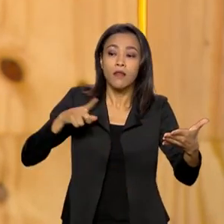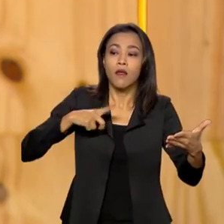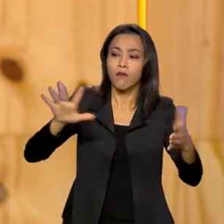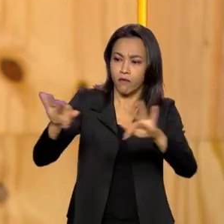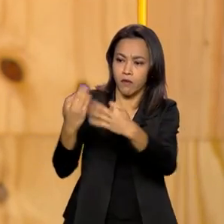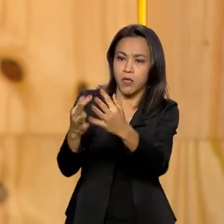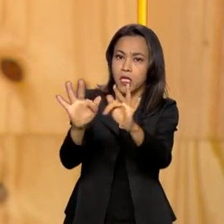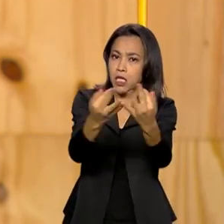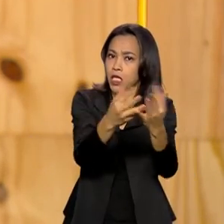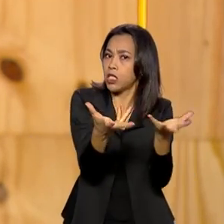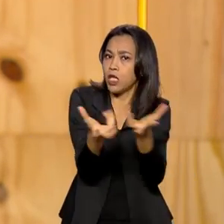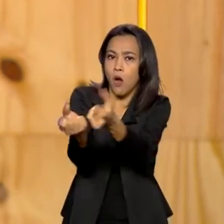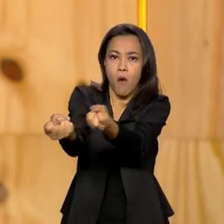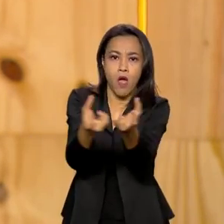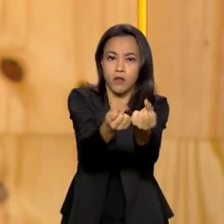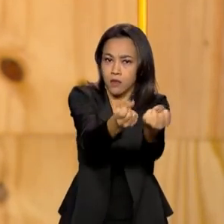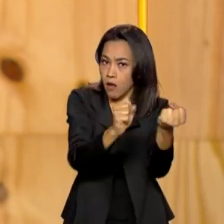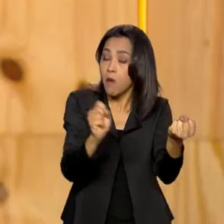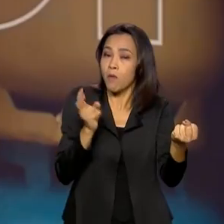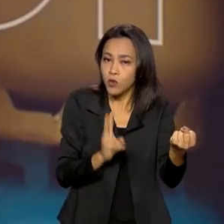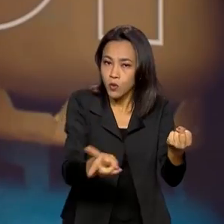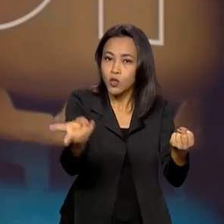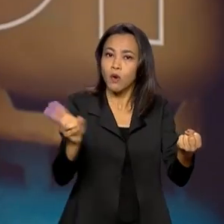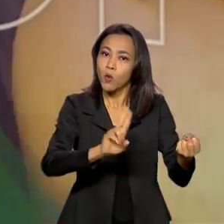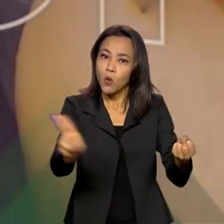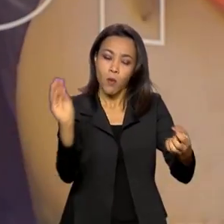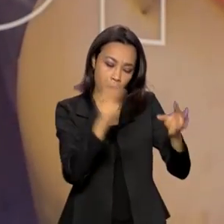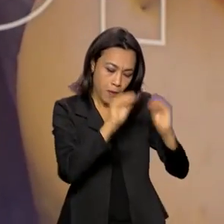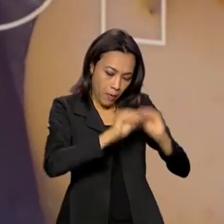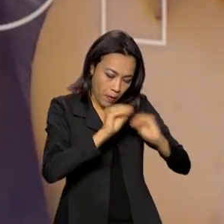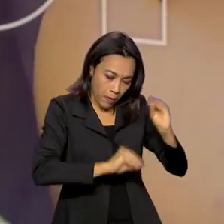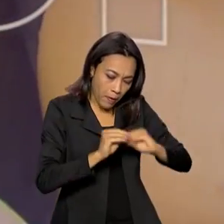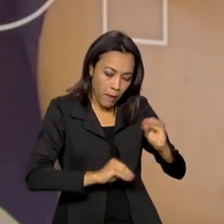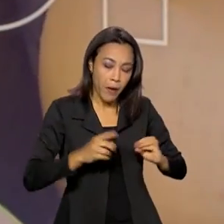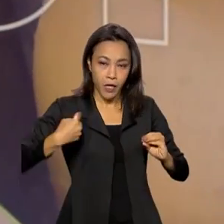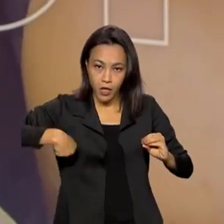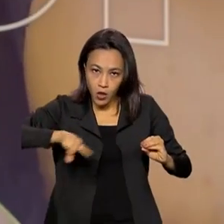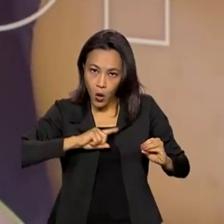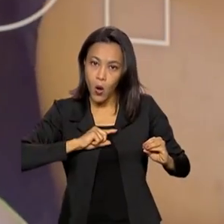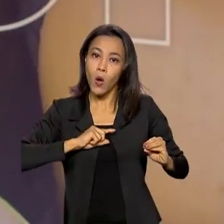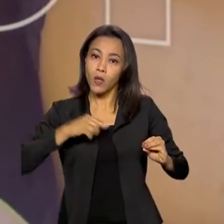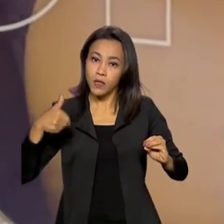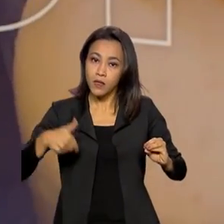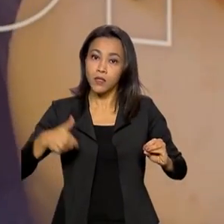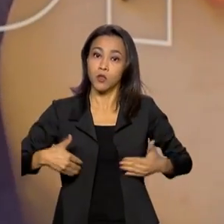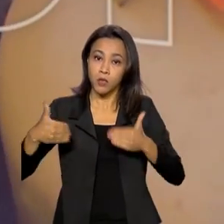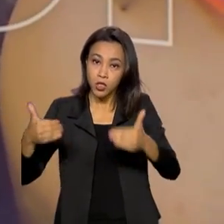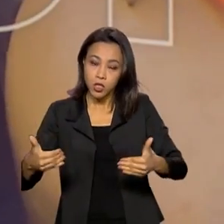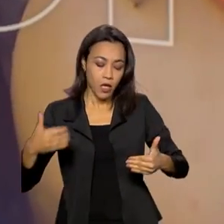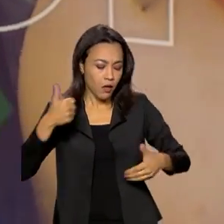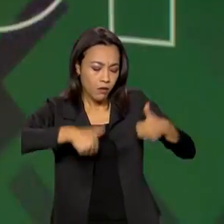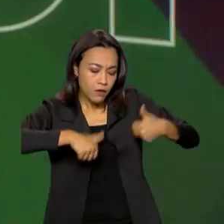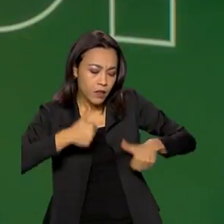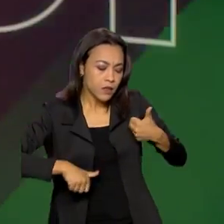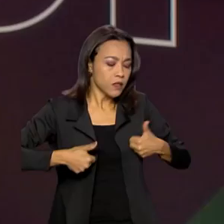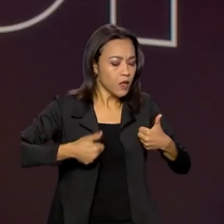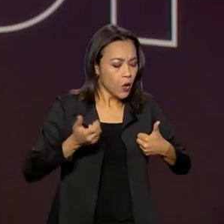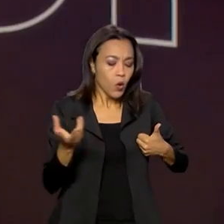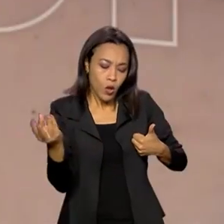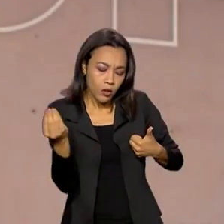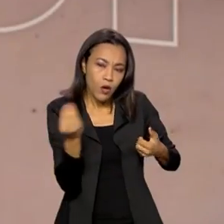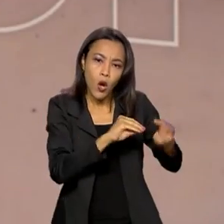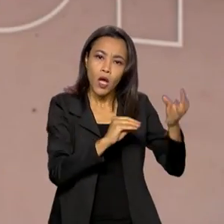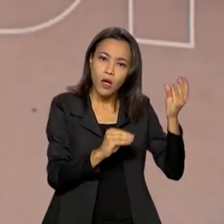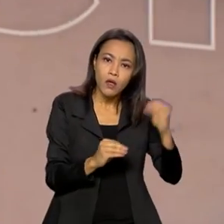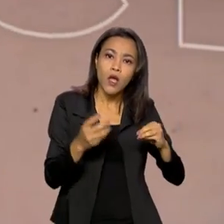juiz podem continuar se cadastrando que a gente vai tá nesse processo de batimento e de inclusão de novas famílias até o